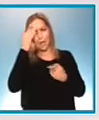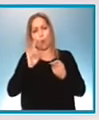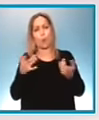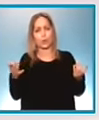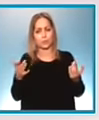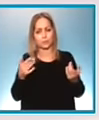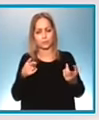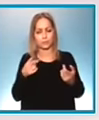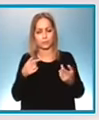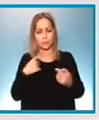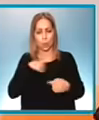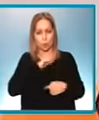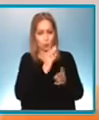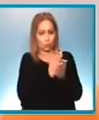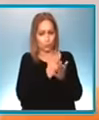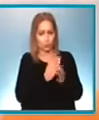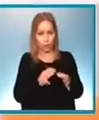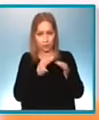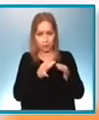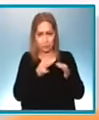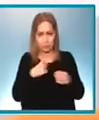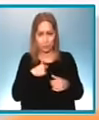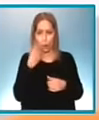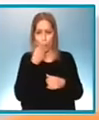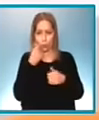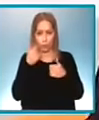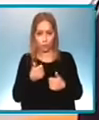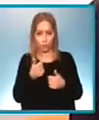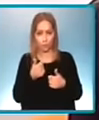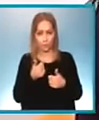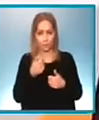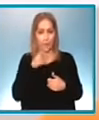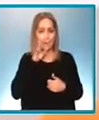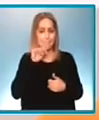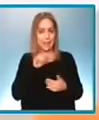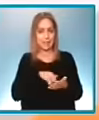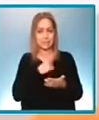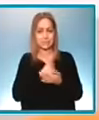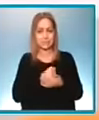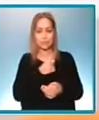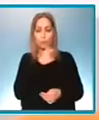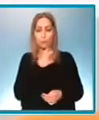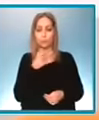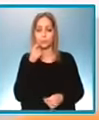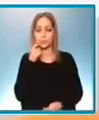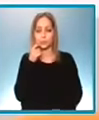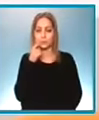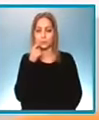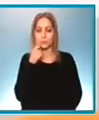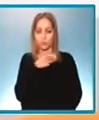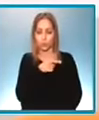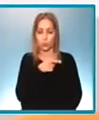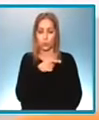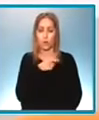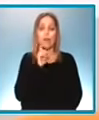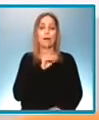manhã? Então foi, eu fui para a escola, sempre fui boa aluna. O meu pai sempre prometia, filha, tens